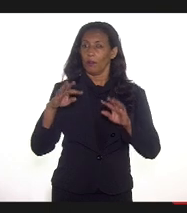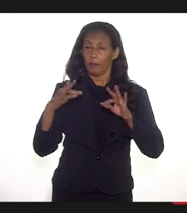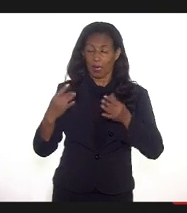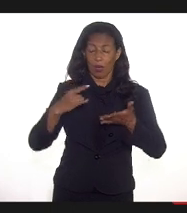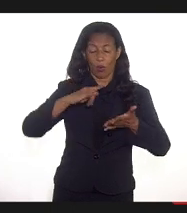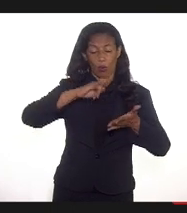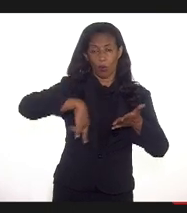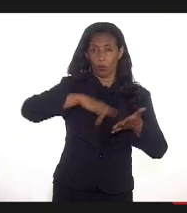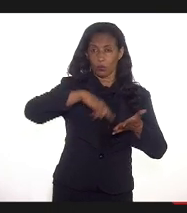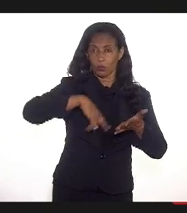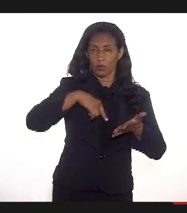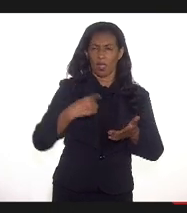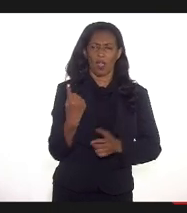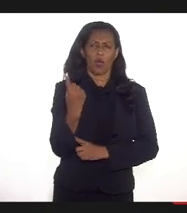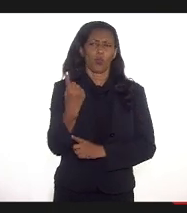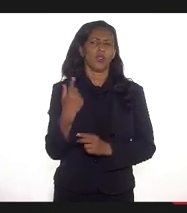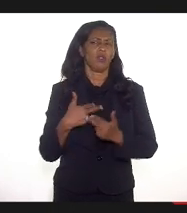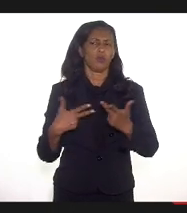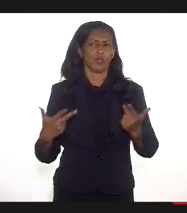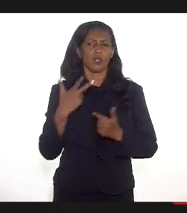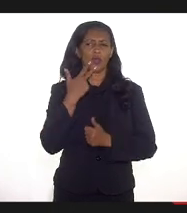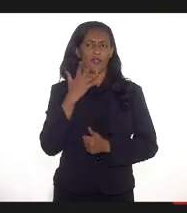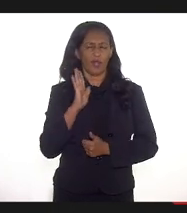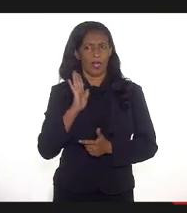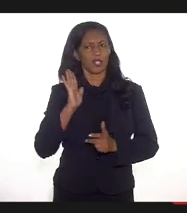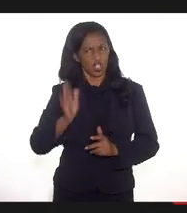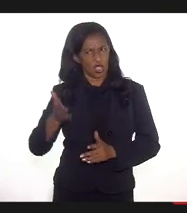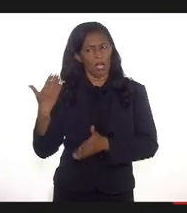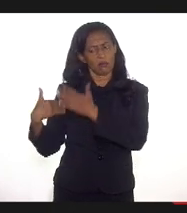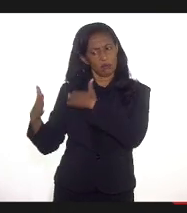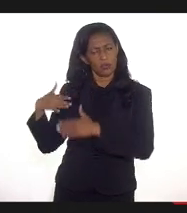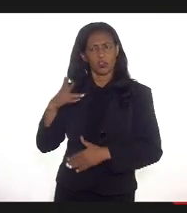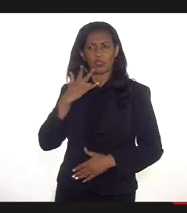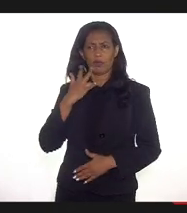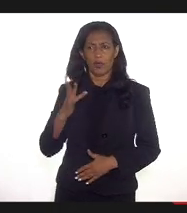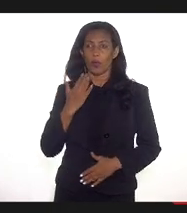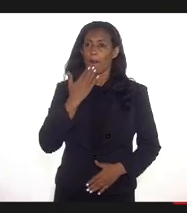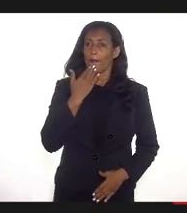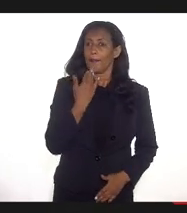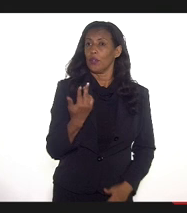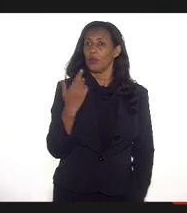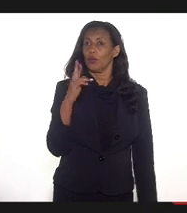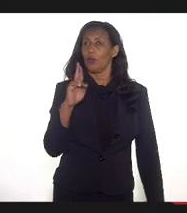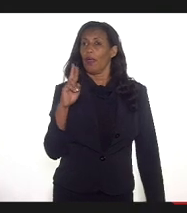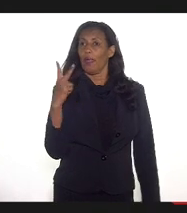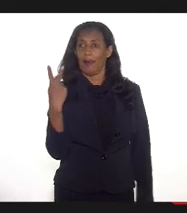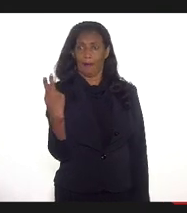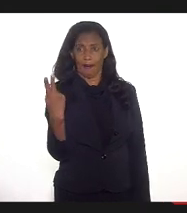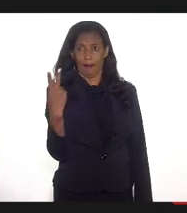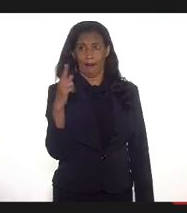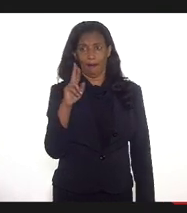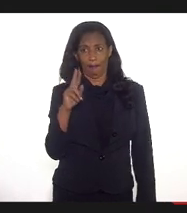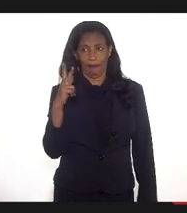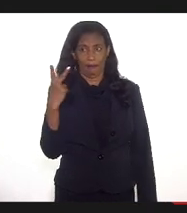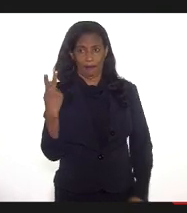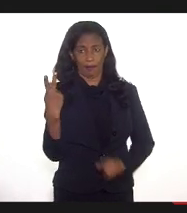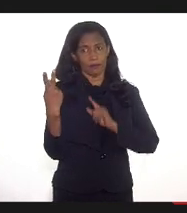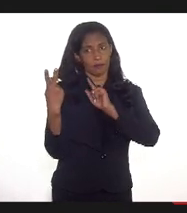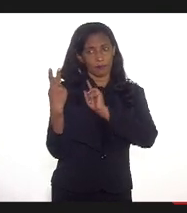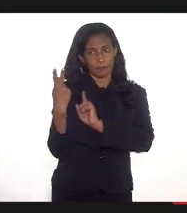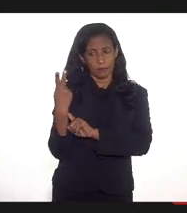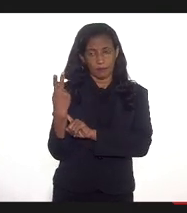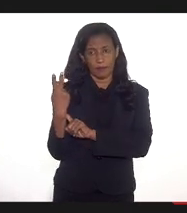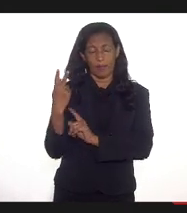conta-cheque. A única coisa que eu queria falar sobre isso, que já foi falado, é que o pedido do RH, isso é bom frisar,